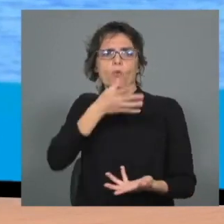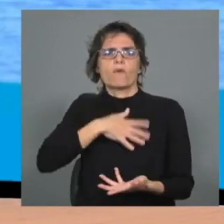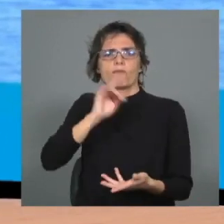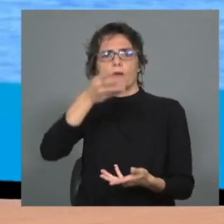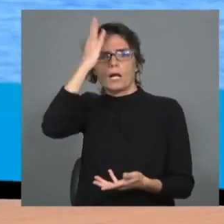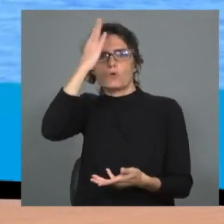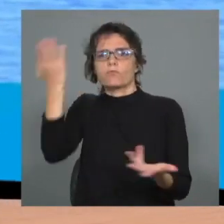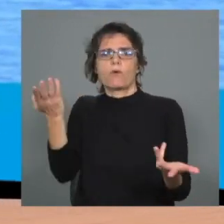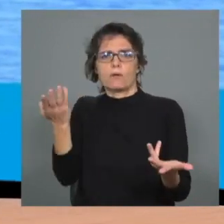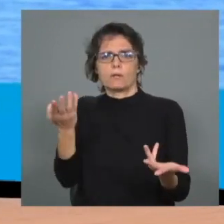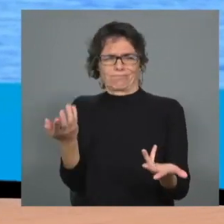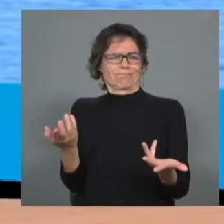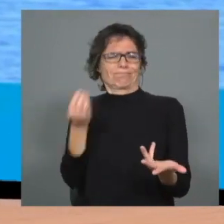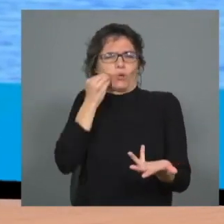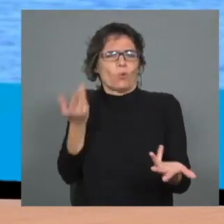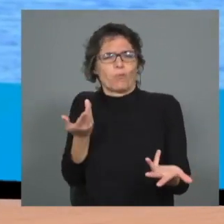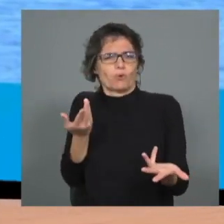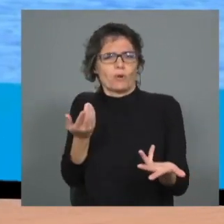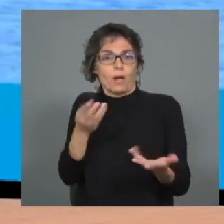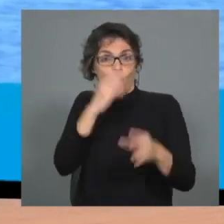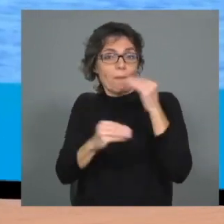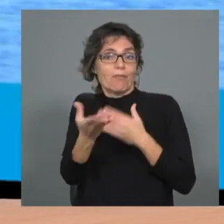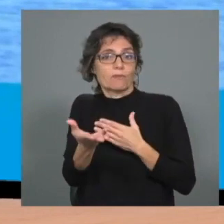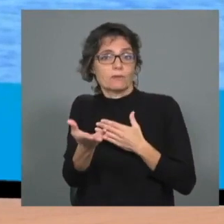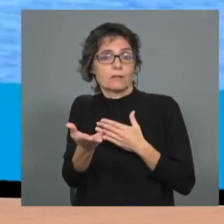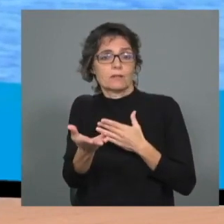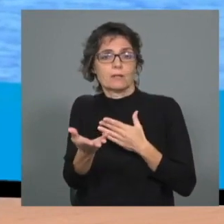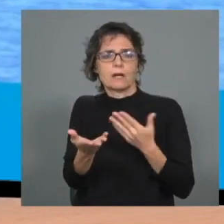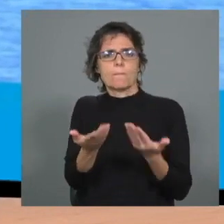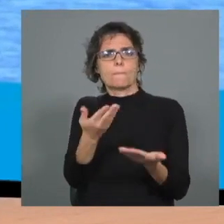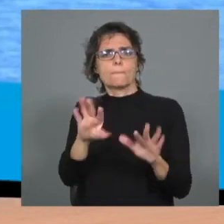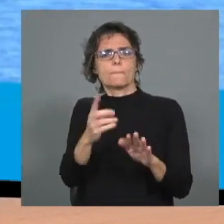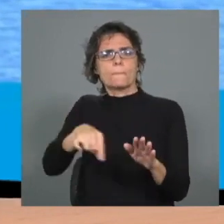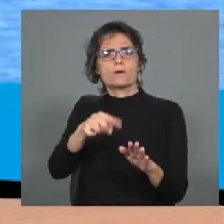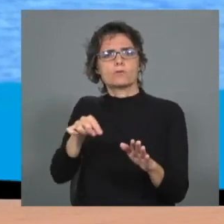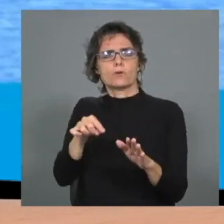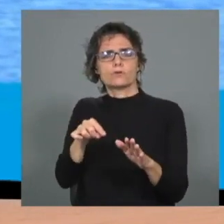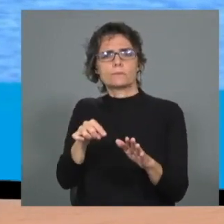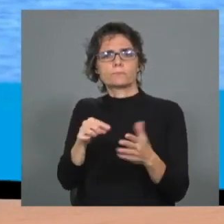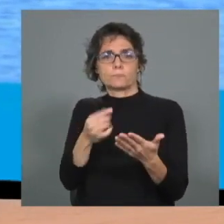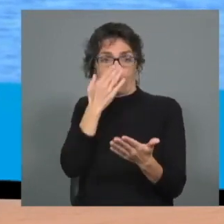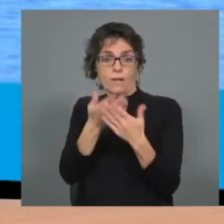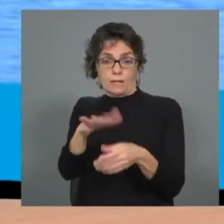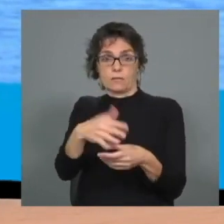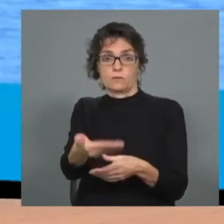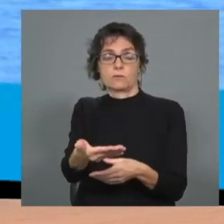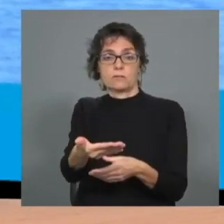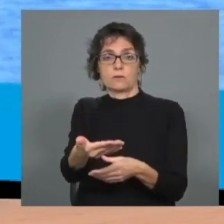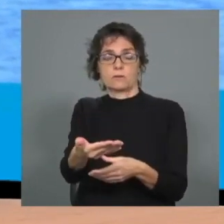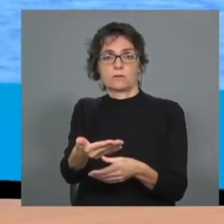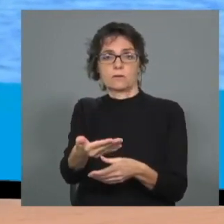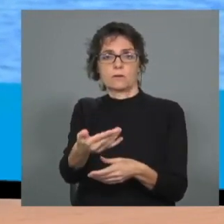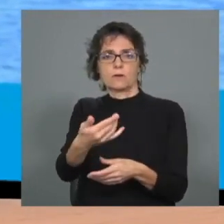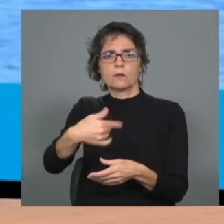né? Entretanto, dadas as circunstâncias, e não por virtude deles, mas dadas as circunstâncias, há um momento